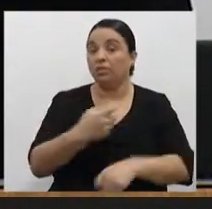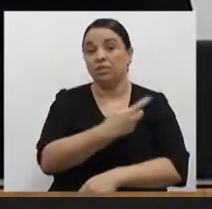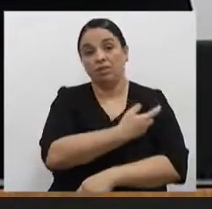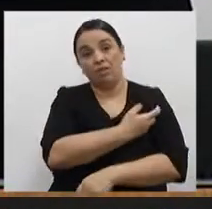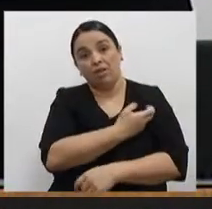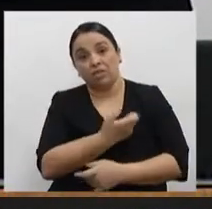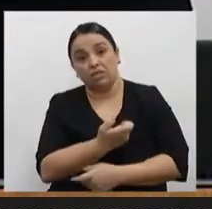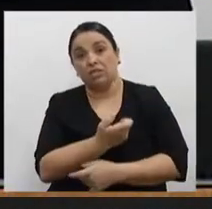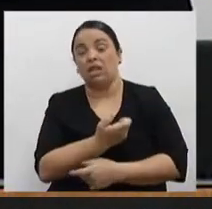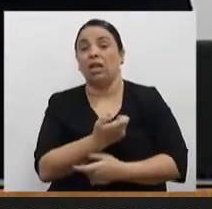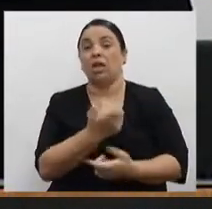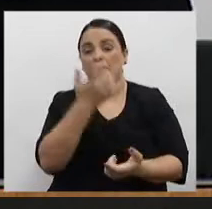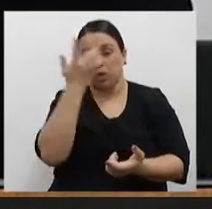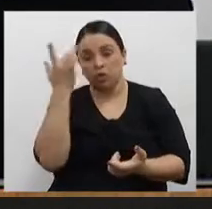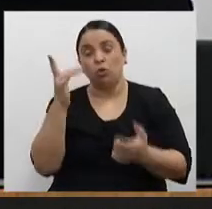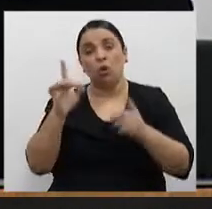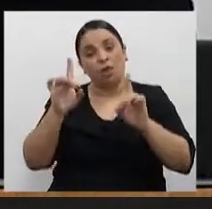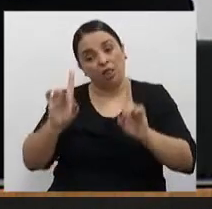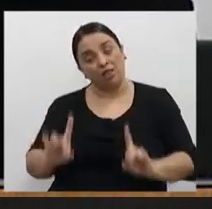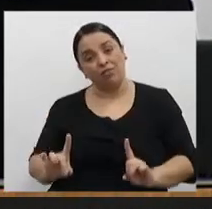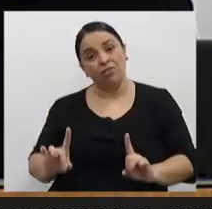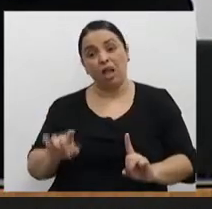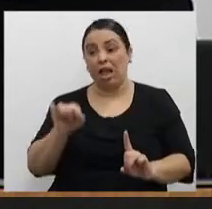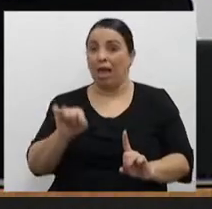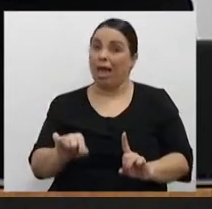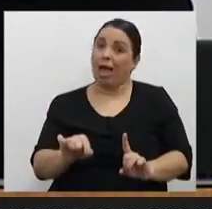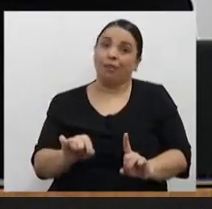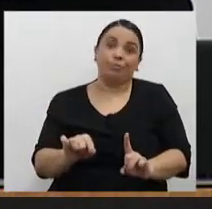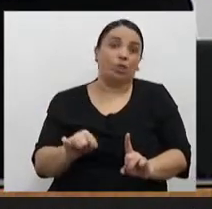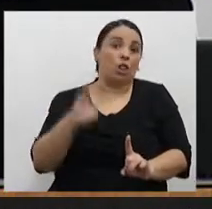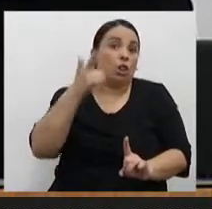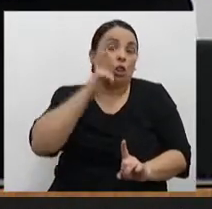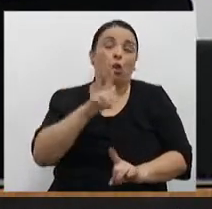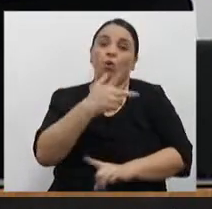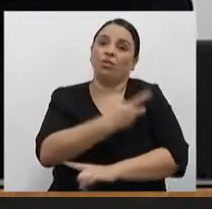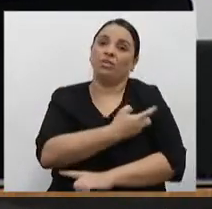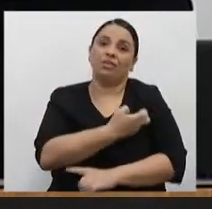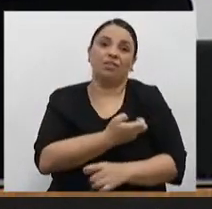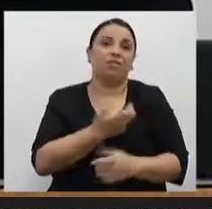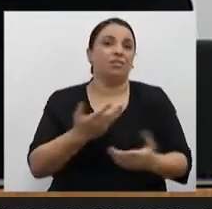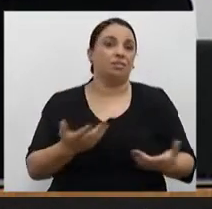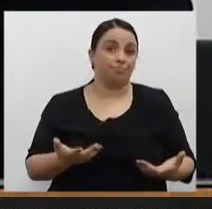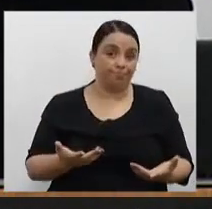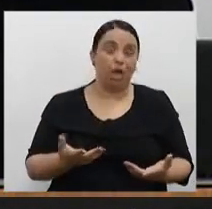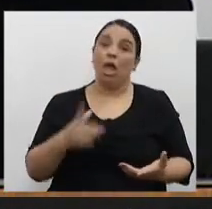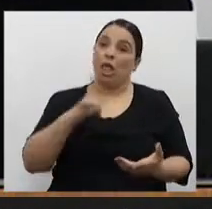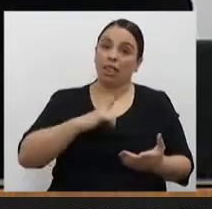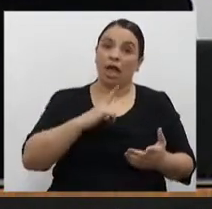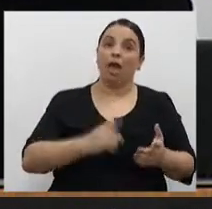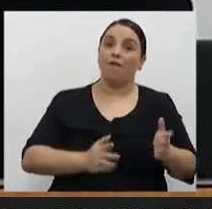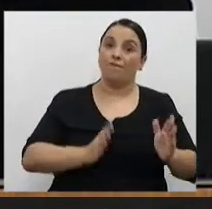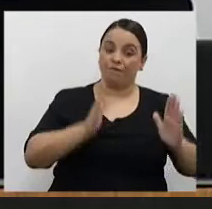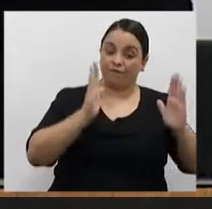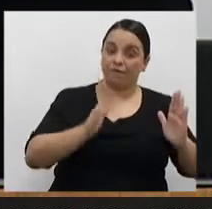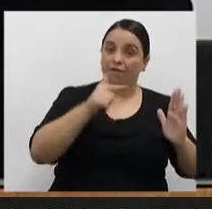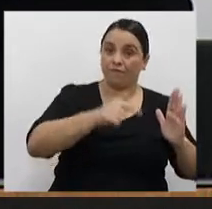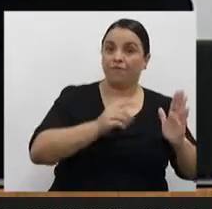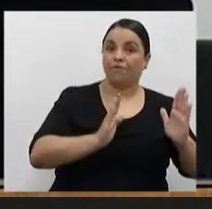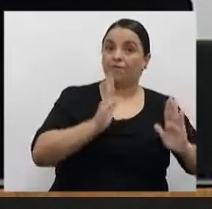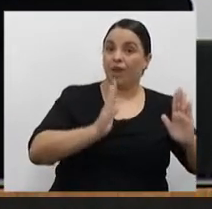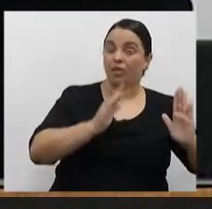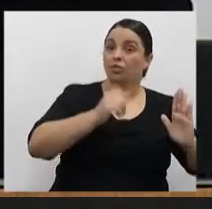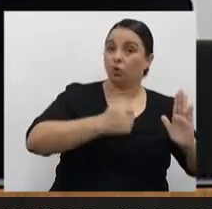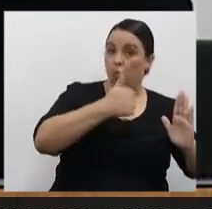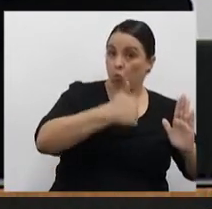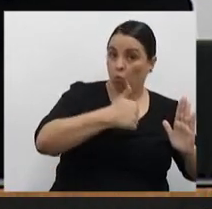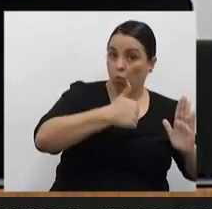muitas pessoas com deficiência, ficarem sem tomar essa dose, porque nós temos a fase 1 e a fase 2, né, que trazem o